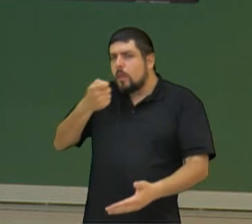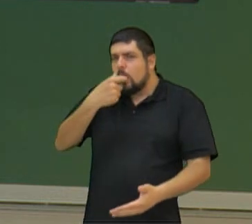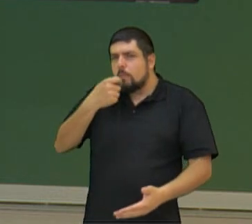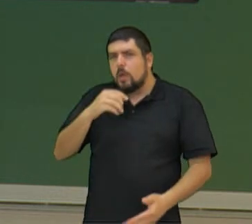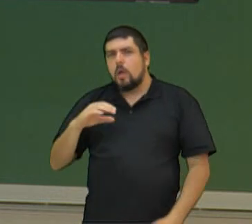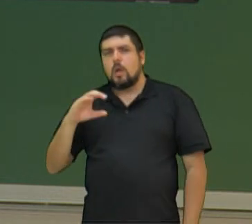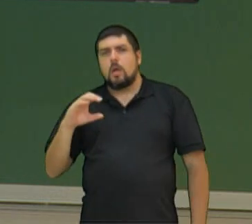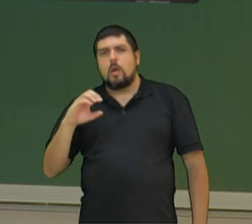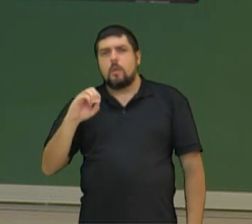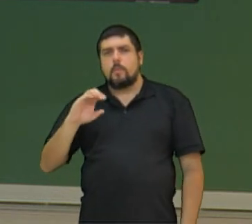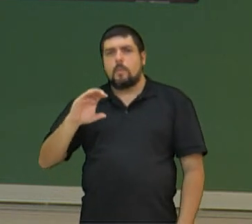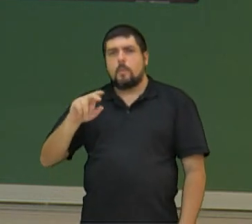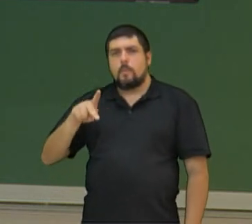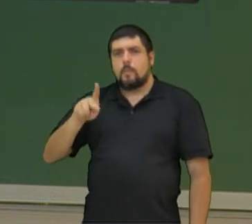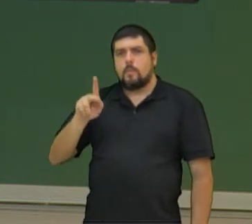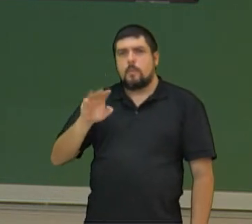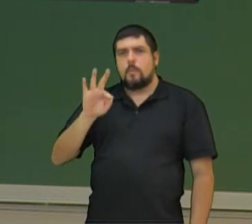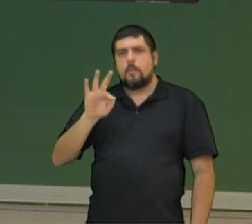são medicamentos